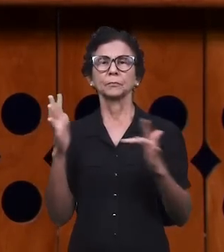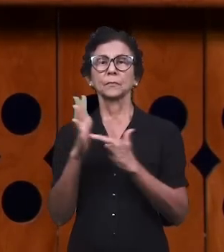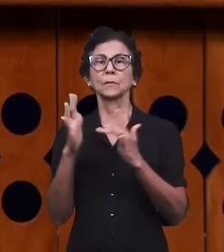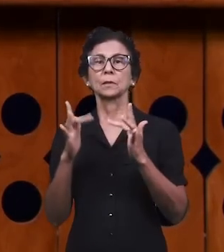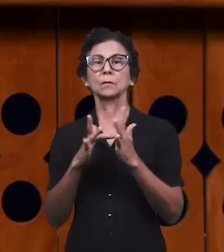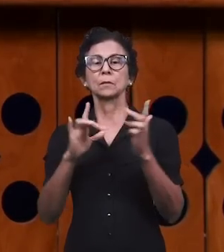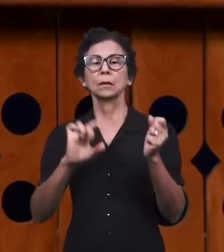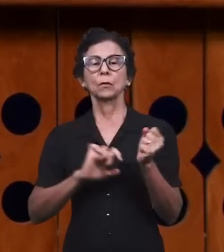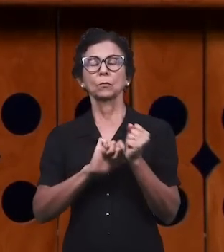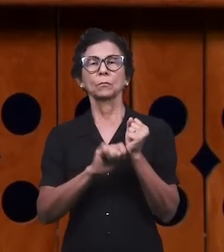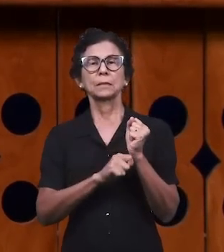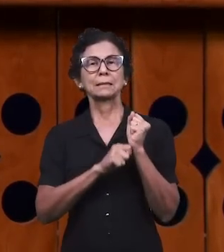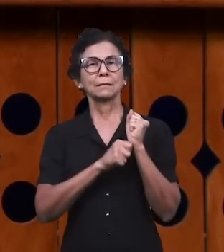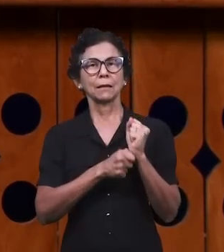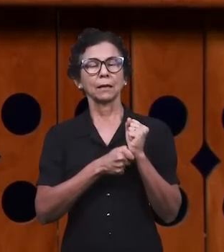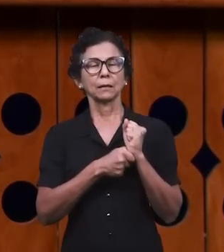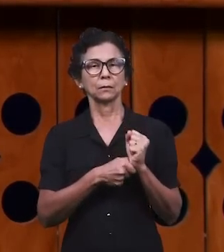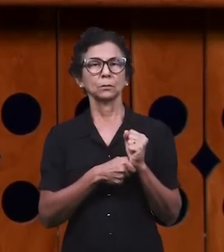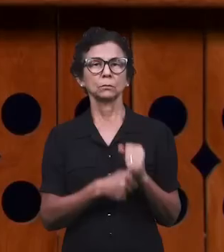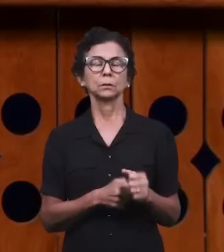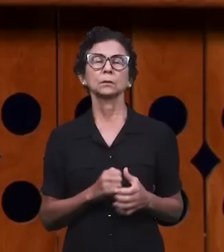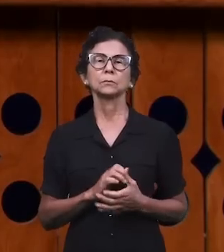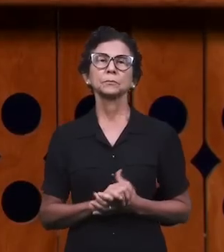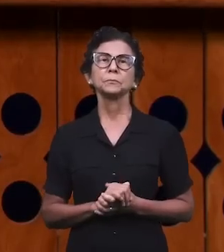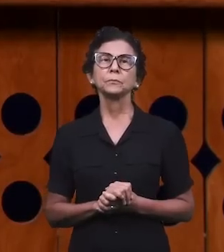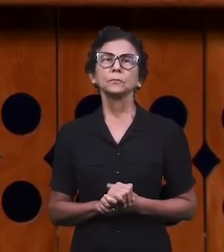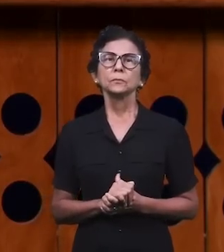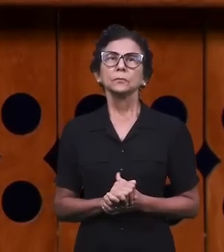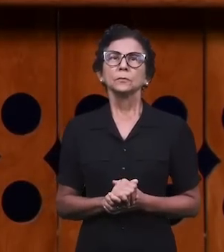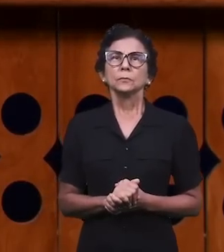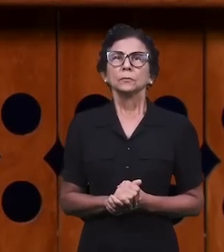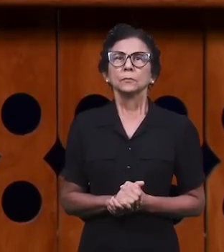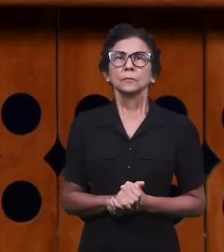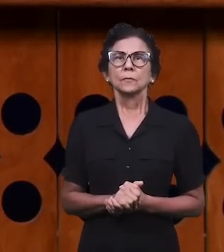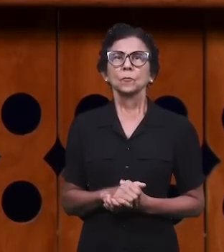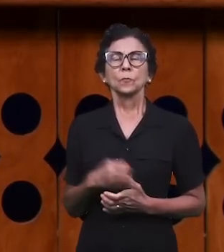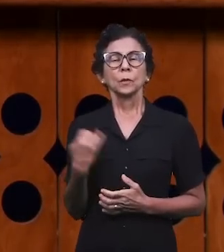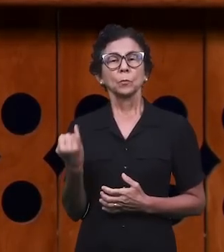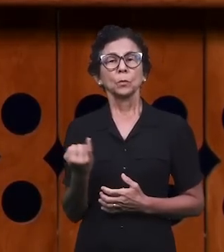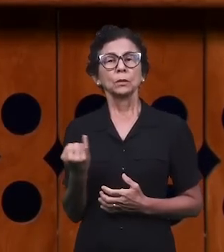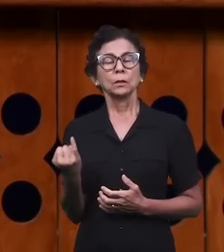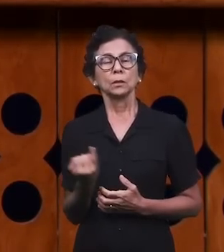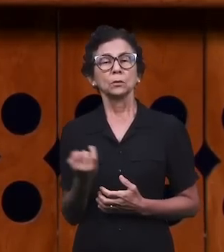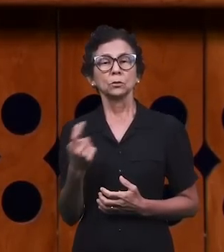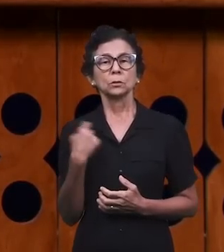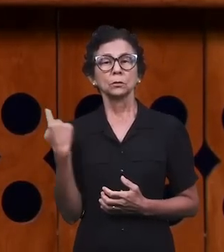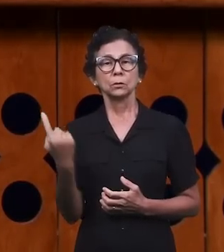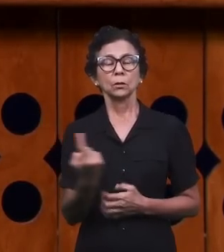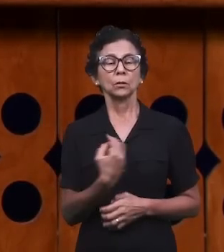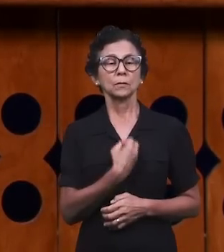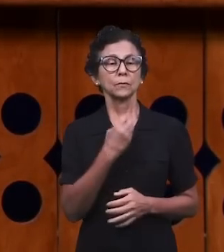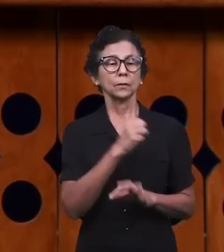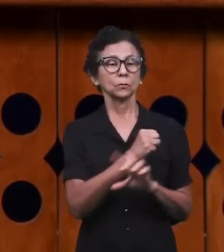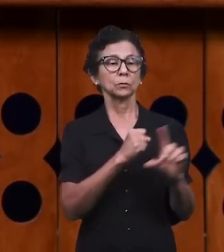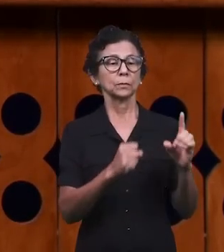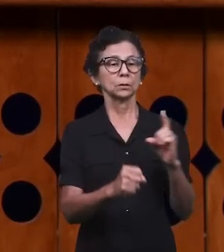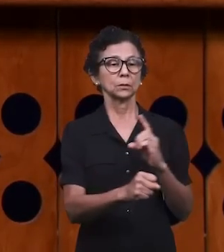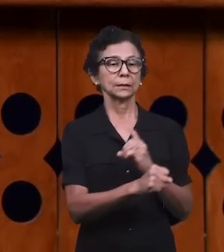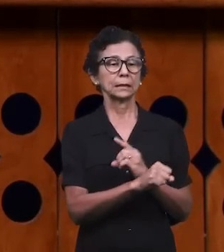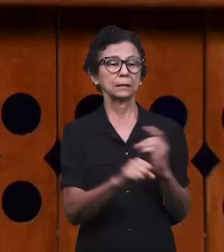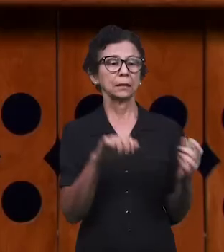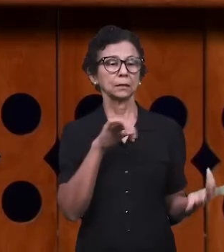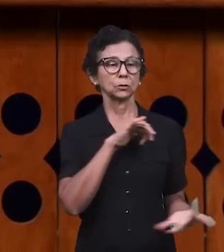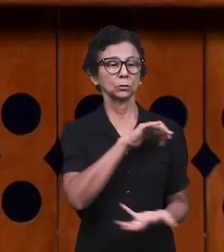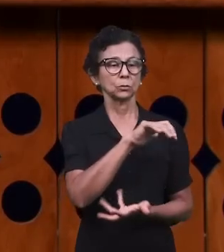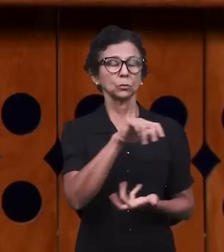isso tem muita importância para a vida do jovem, porque nós vivemos hoje num mundo em que tudo é feito para